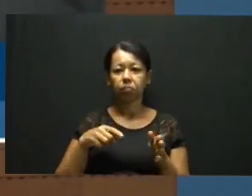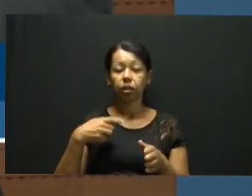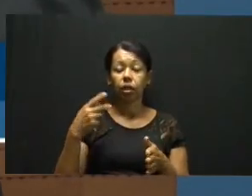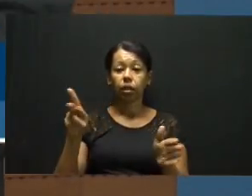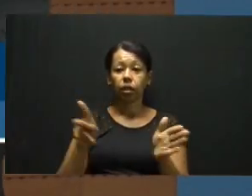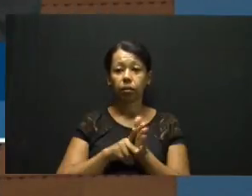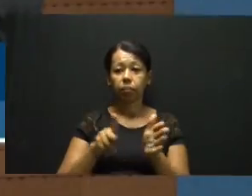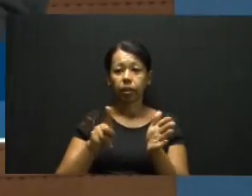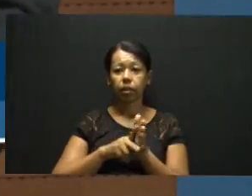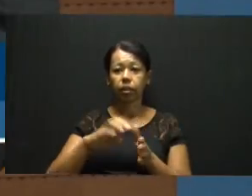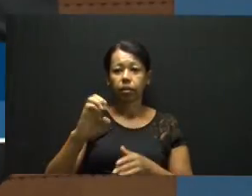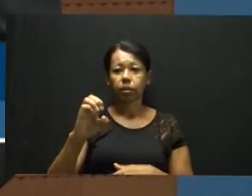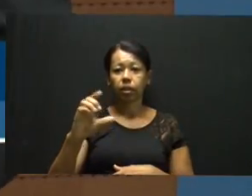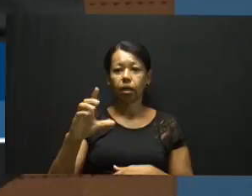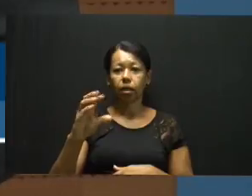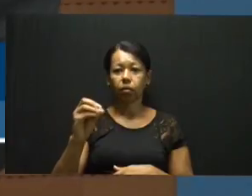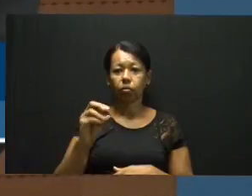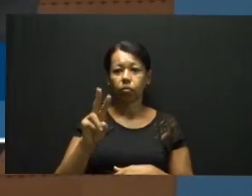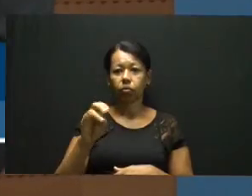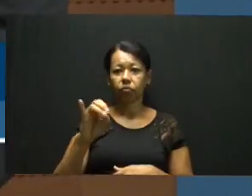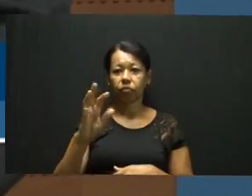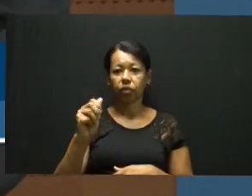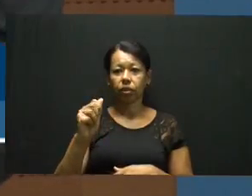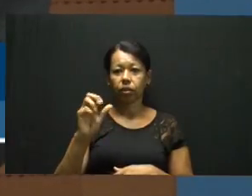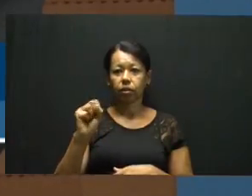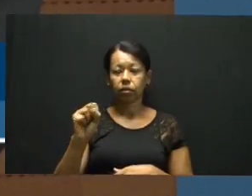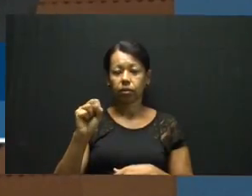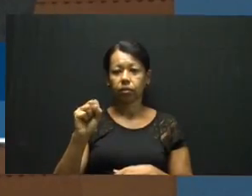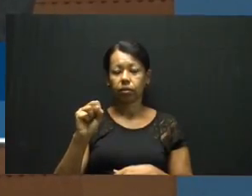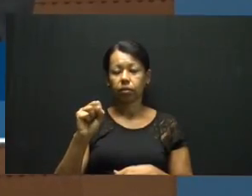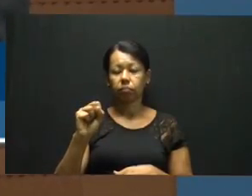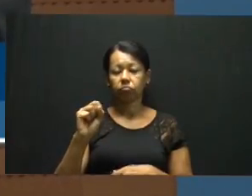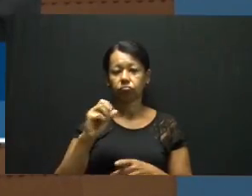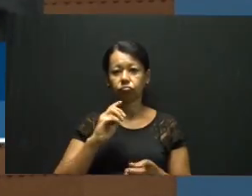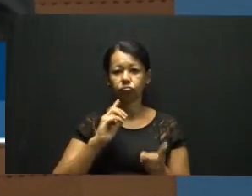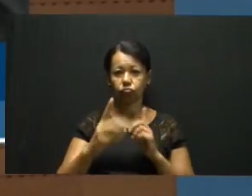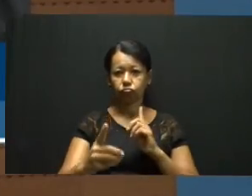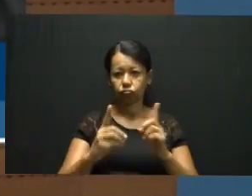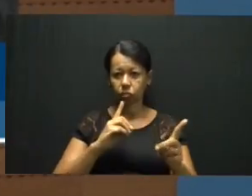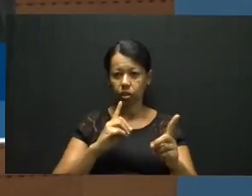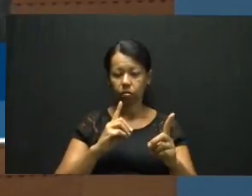as pistas em direção ao Vale Verde. Essa canalização está